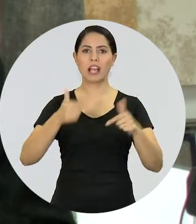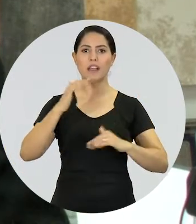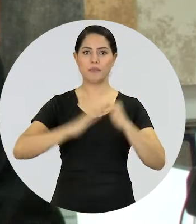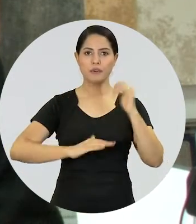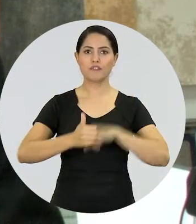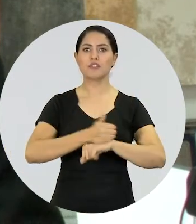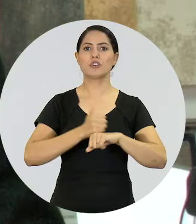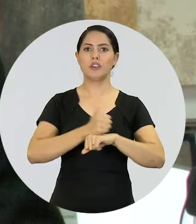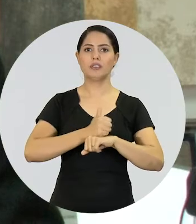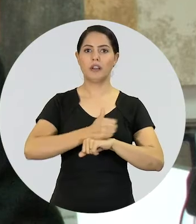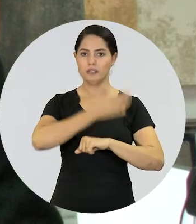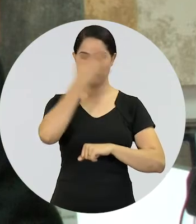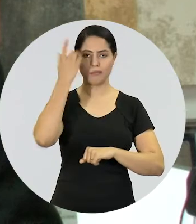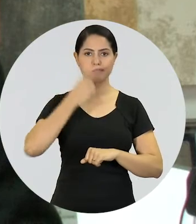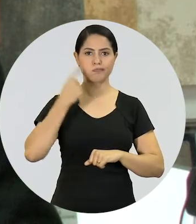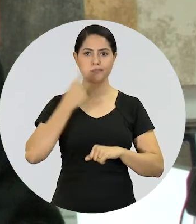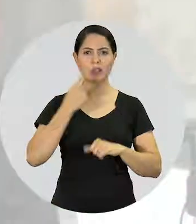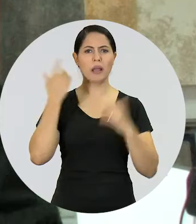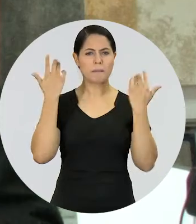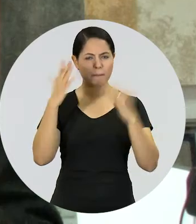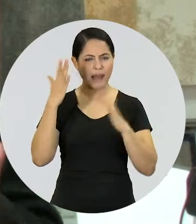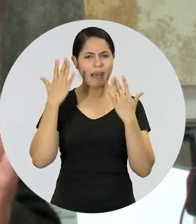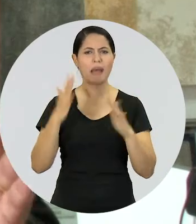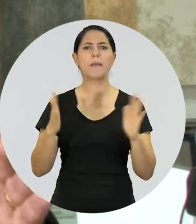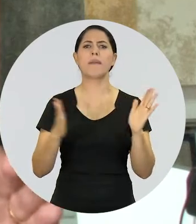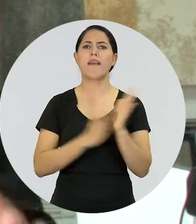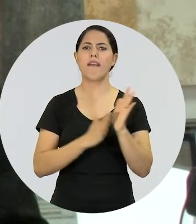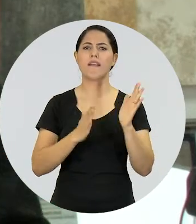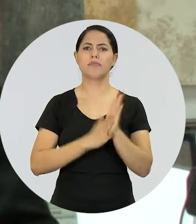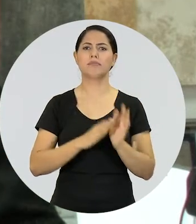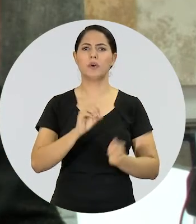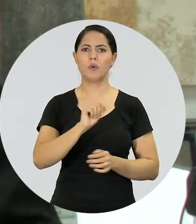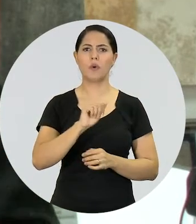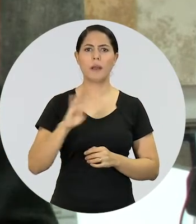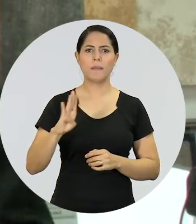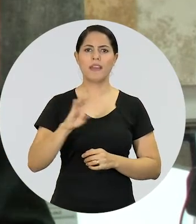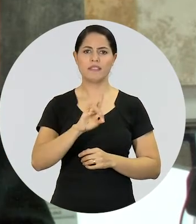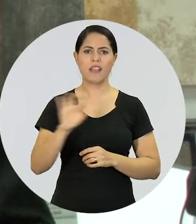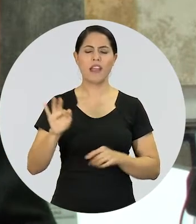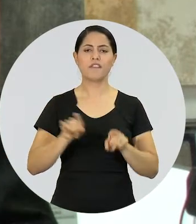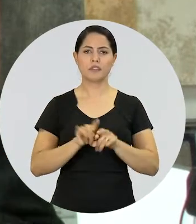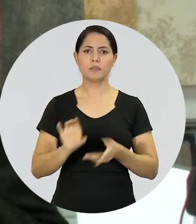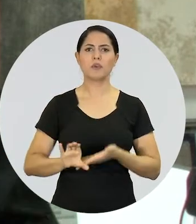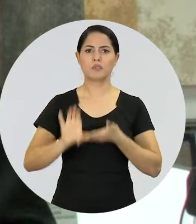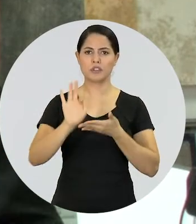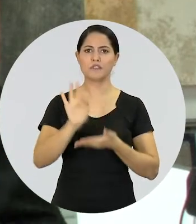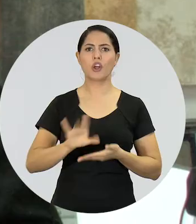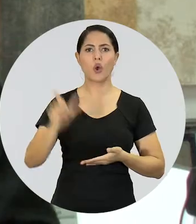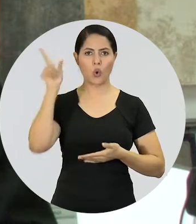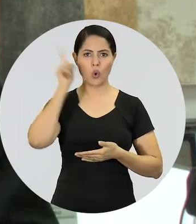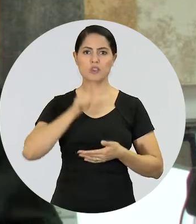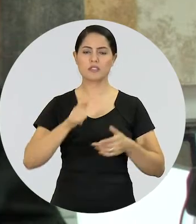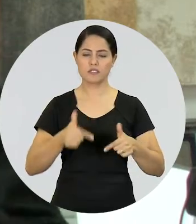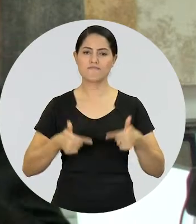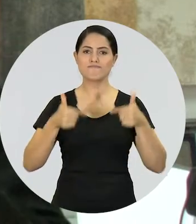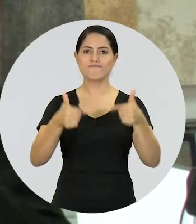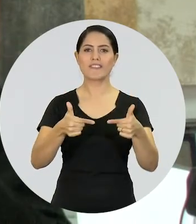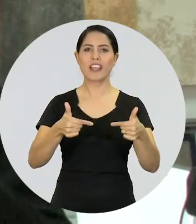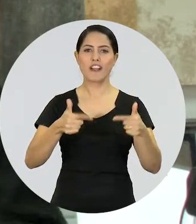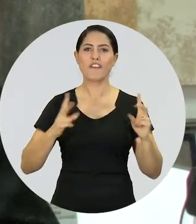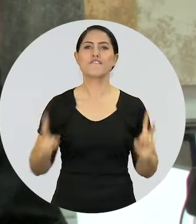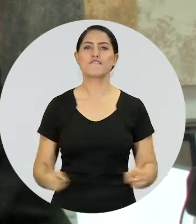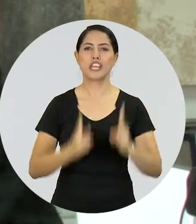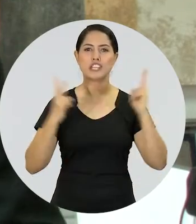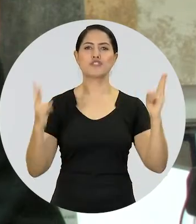do exercício profissional do advogado. Parabéns à OABDF e ao Conselho Federal, que juntos garantiram